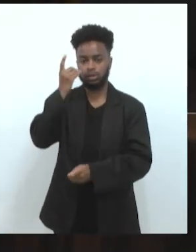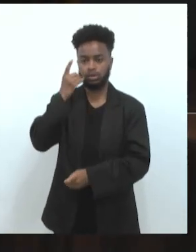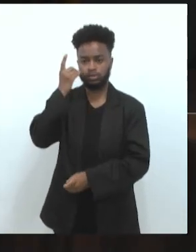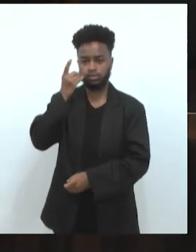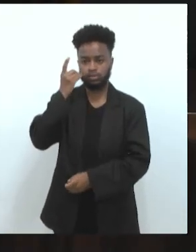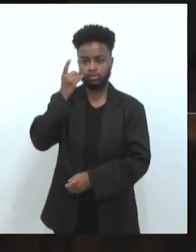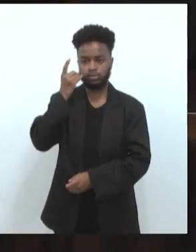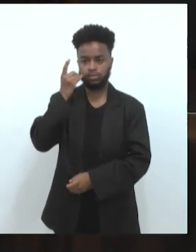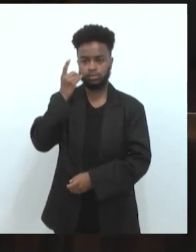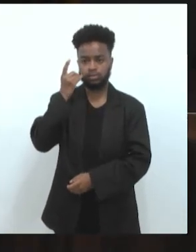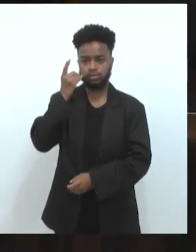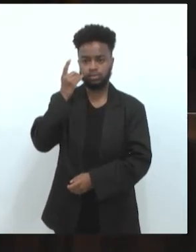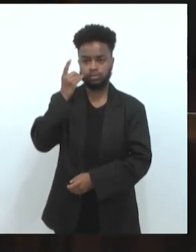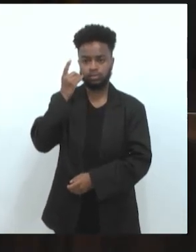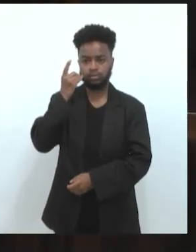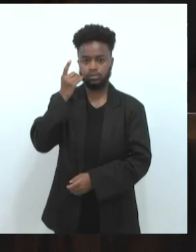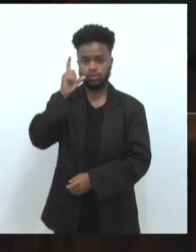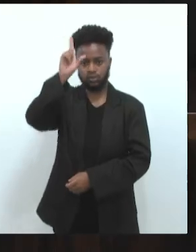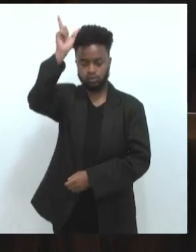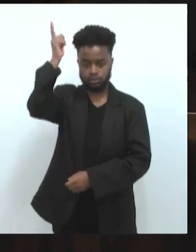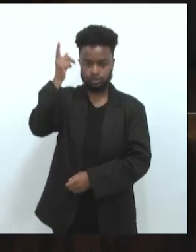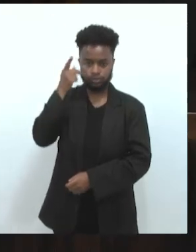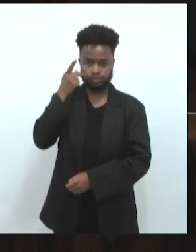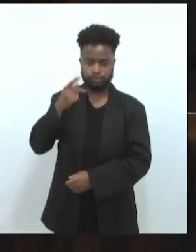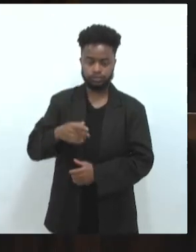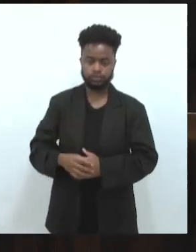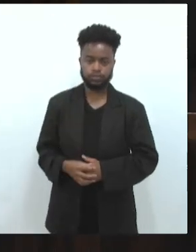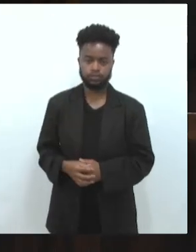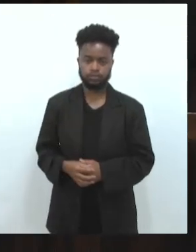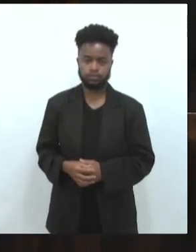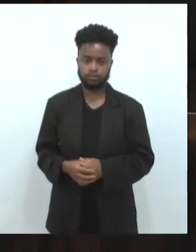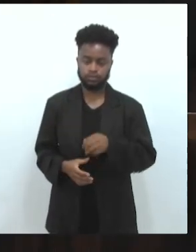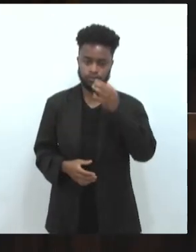deputado Luiz Paulo.